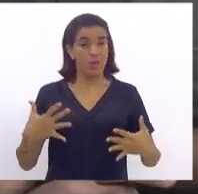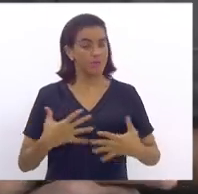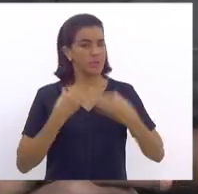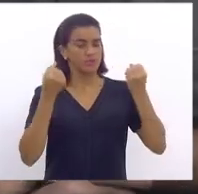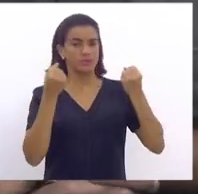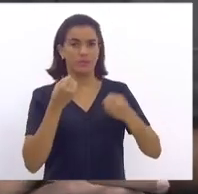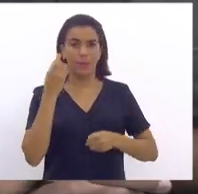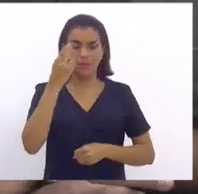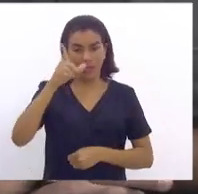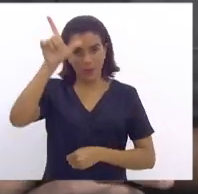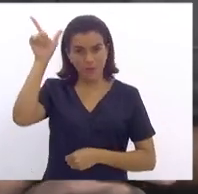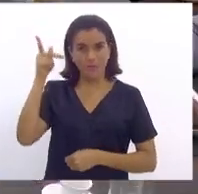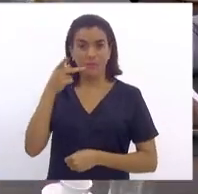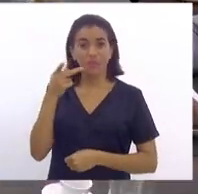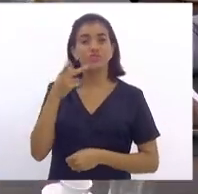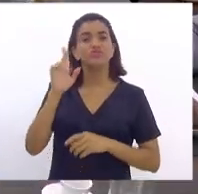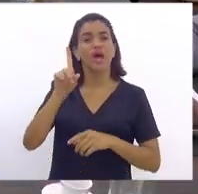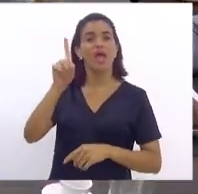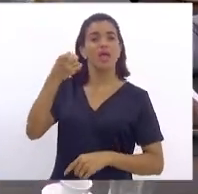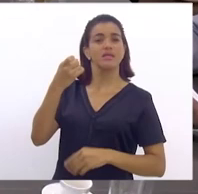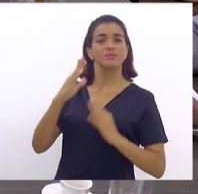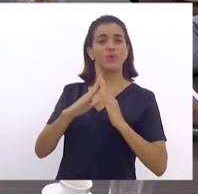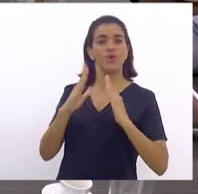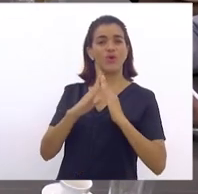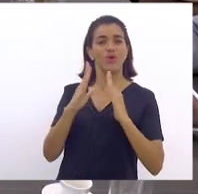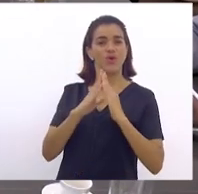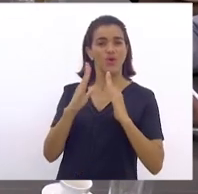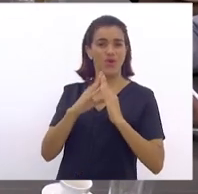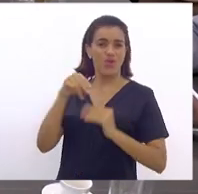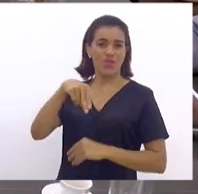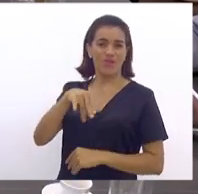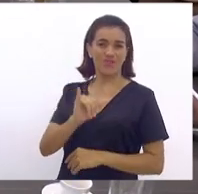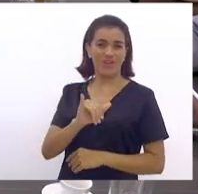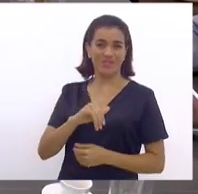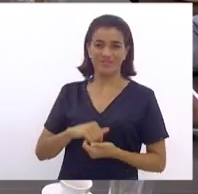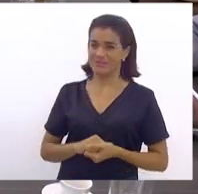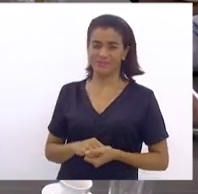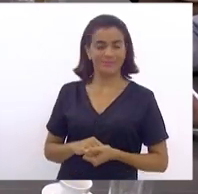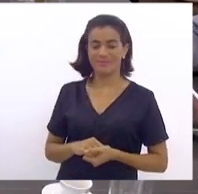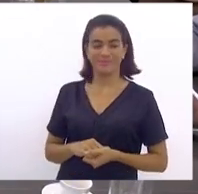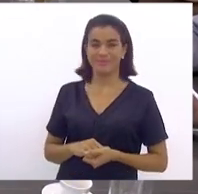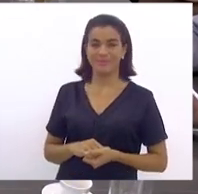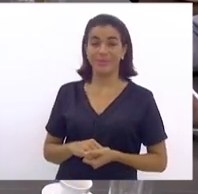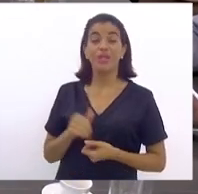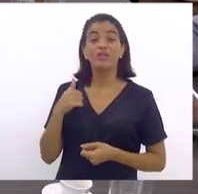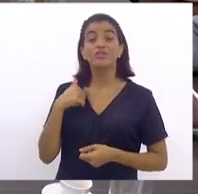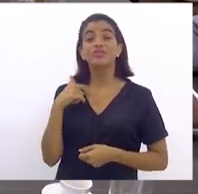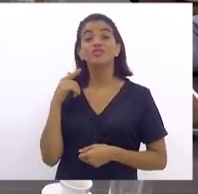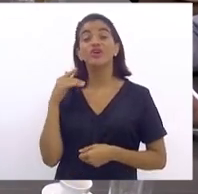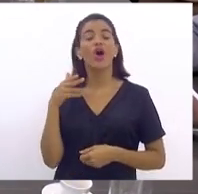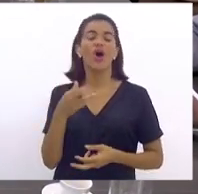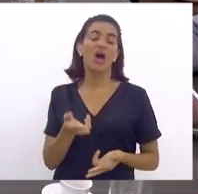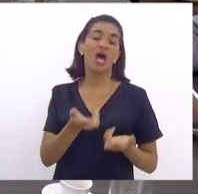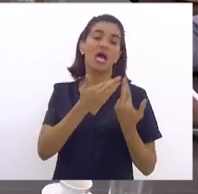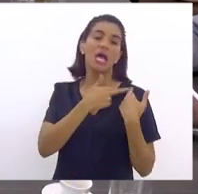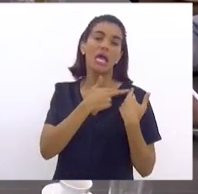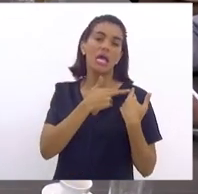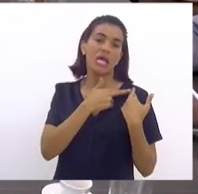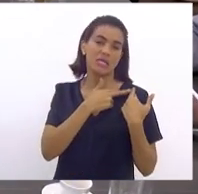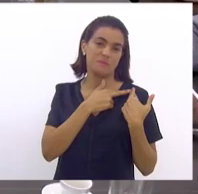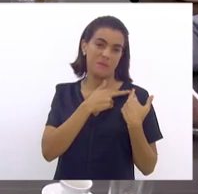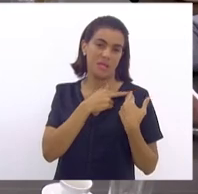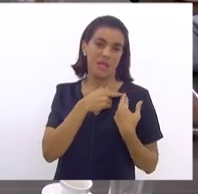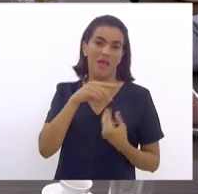que o deputado Luiz Paulo fosse anunciar que já morou em Nova Iguaçu. Nova Iguaçu, eu só fui responsável pela Via Light,